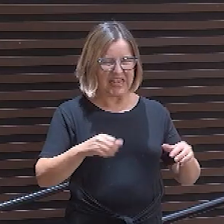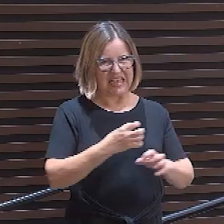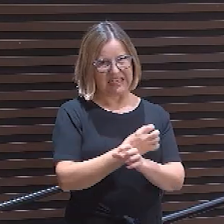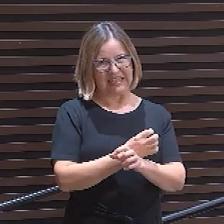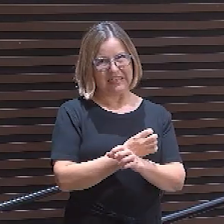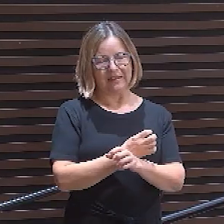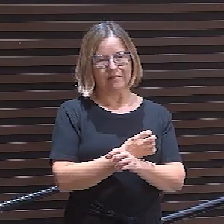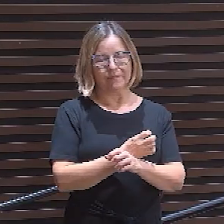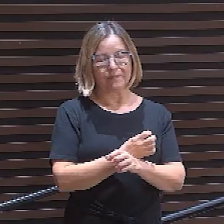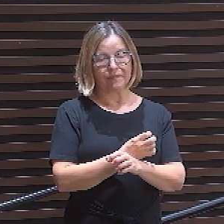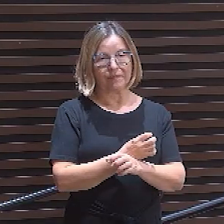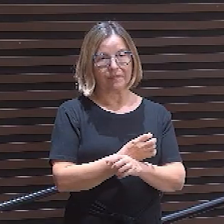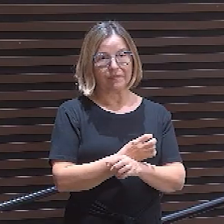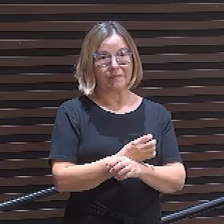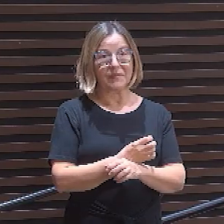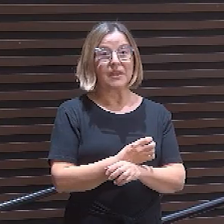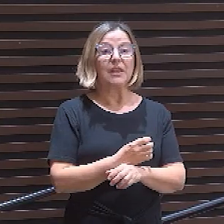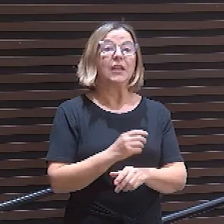egípcios,